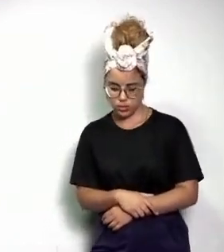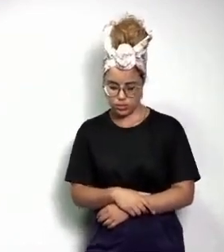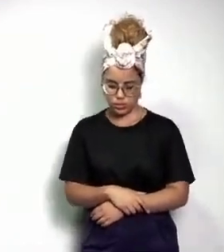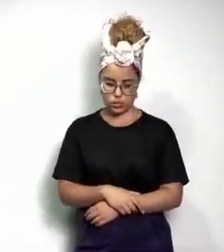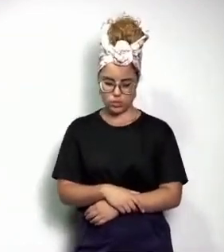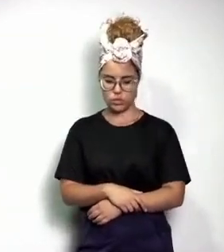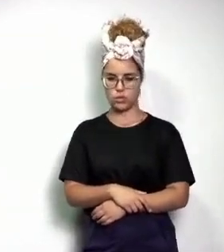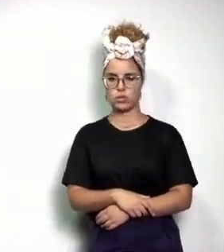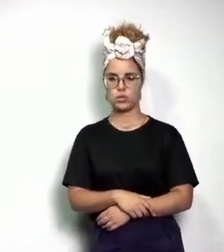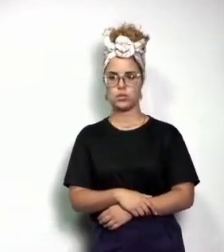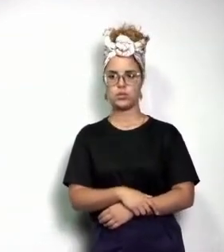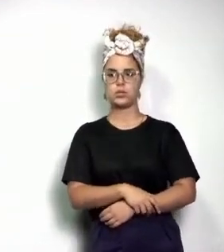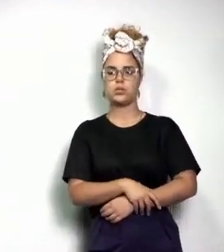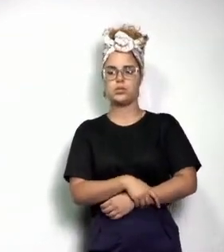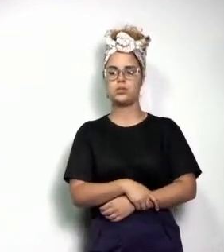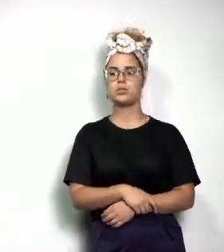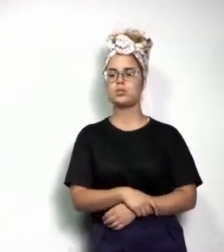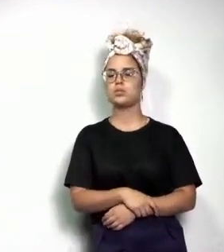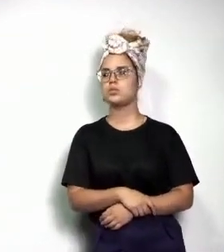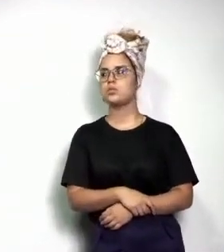esse velcro.